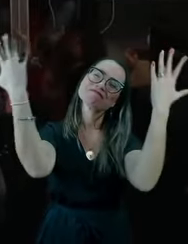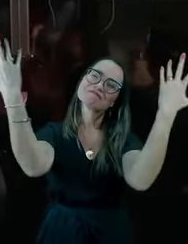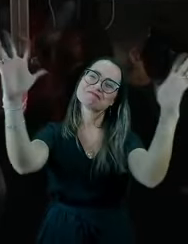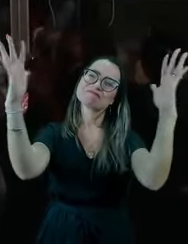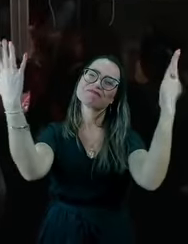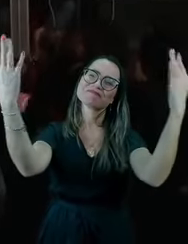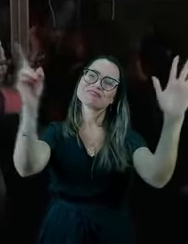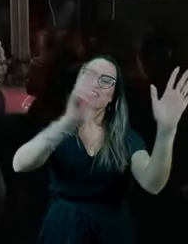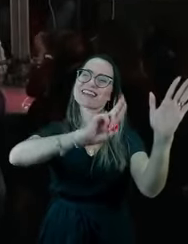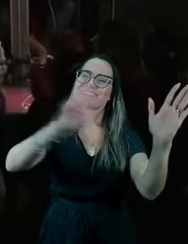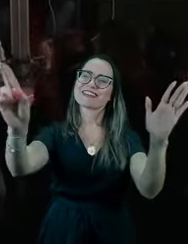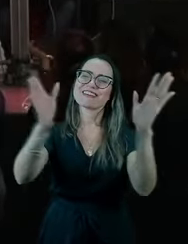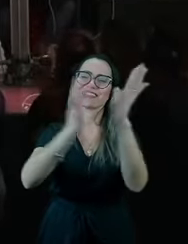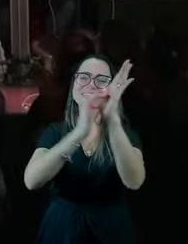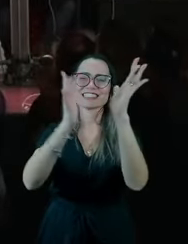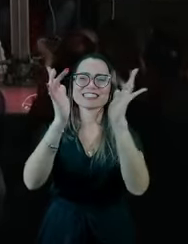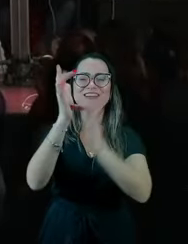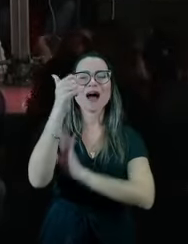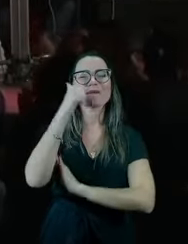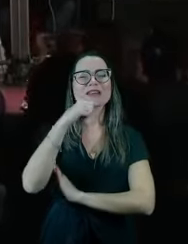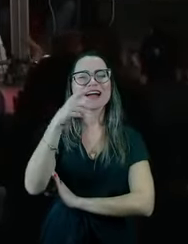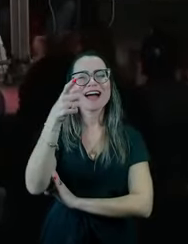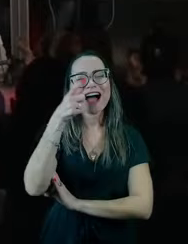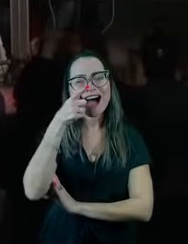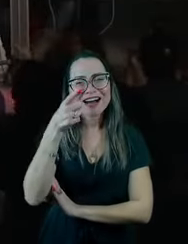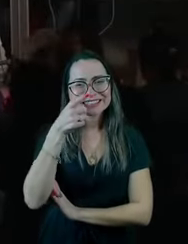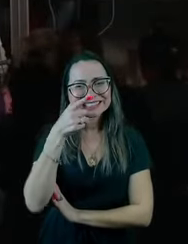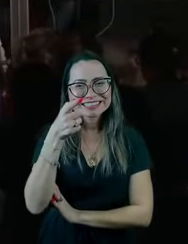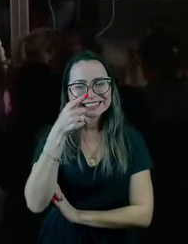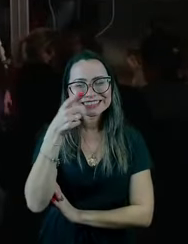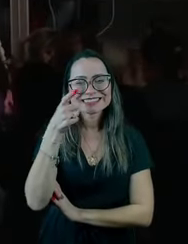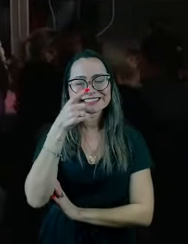de Jesus. As mulheres estão assistindo.